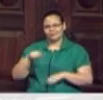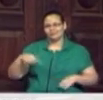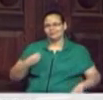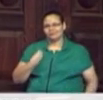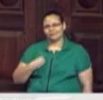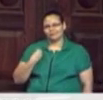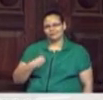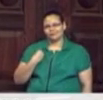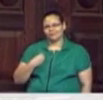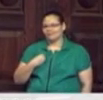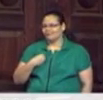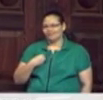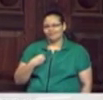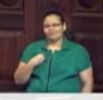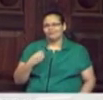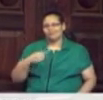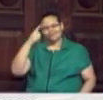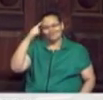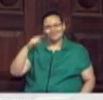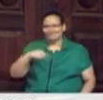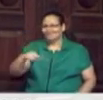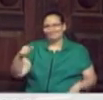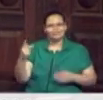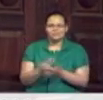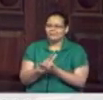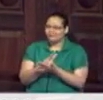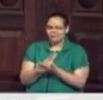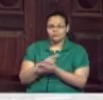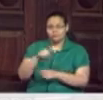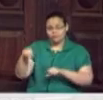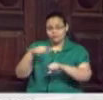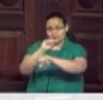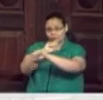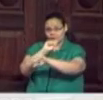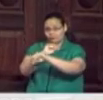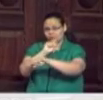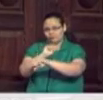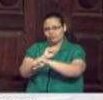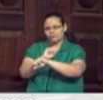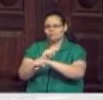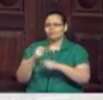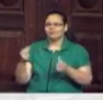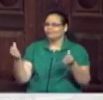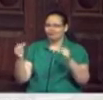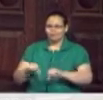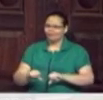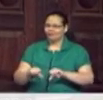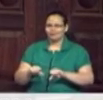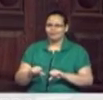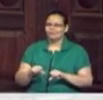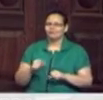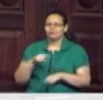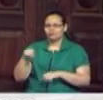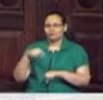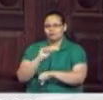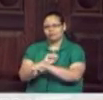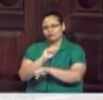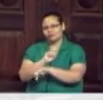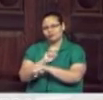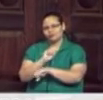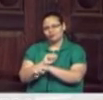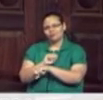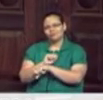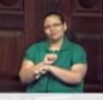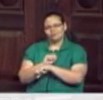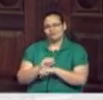vivemos é imprevisível. Esperamos que não seja tragédia. E esperamos que